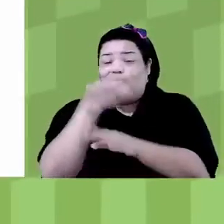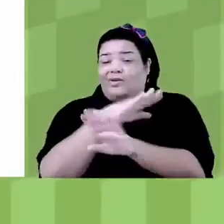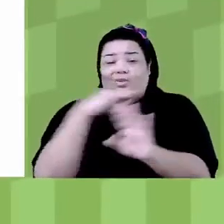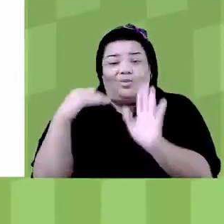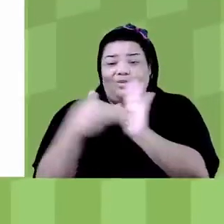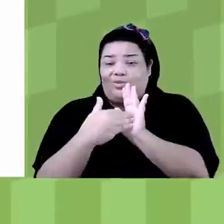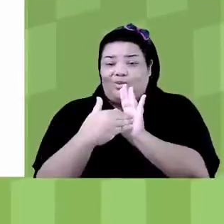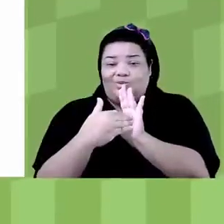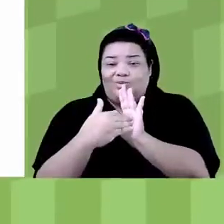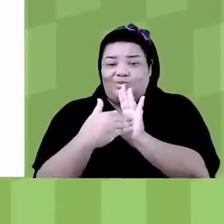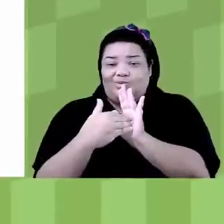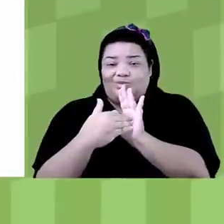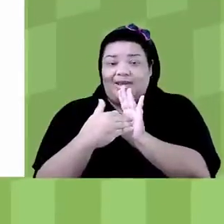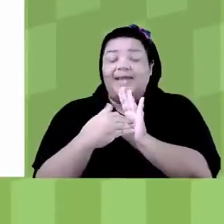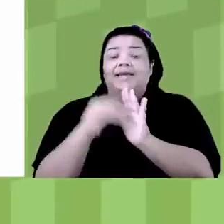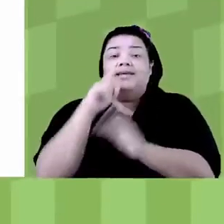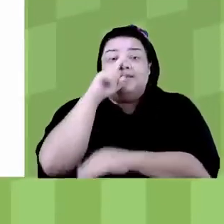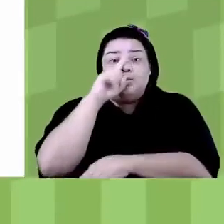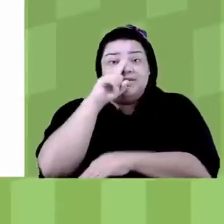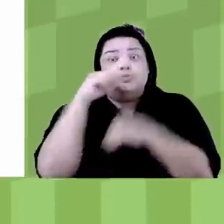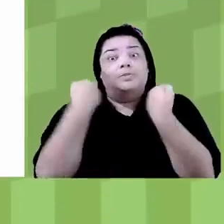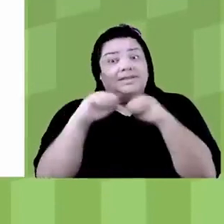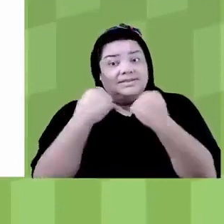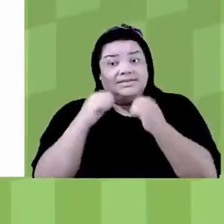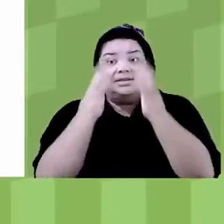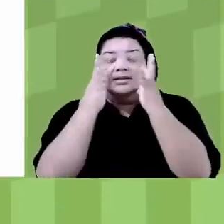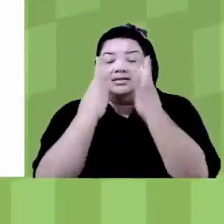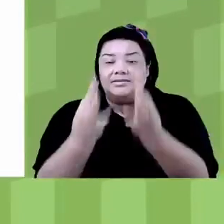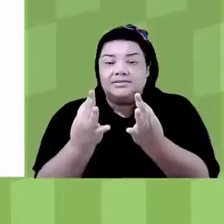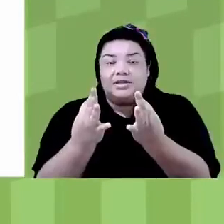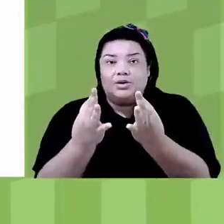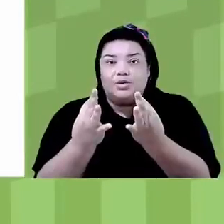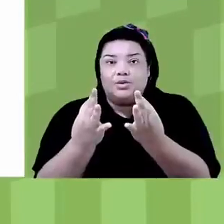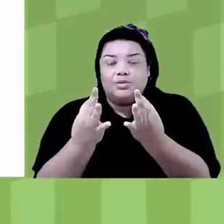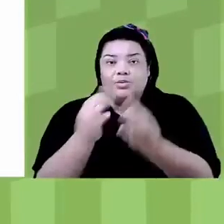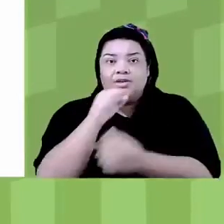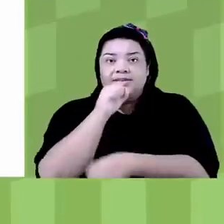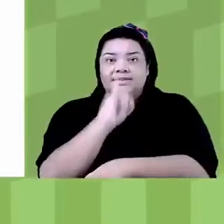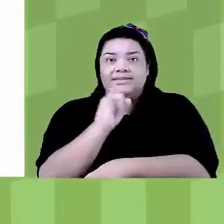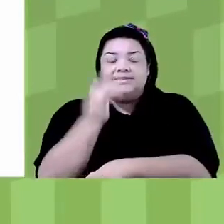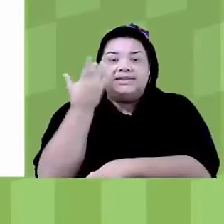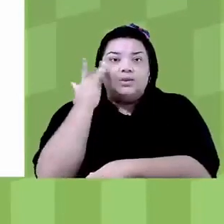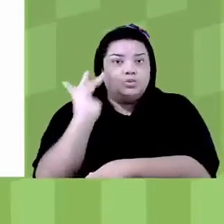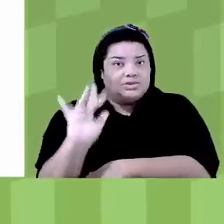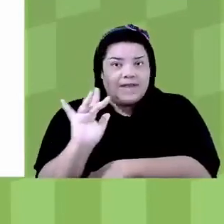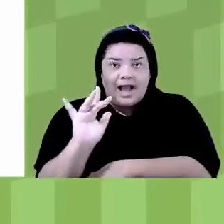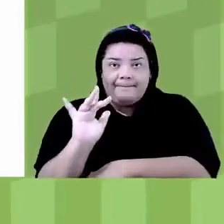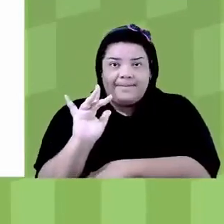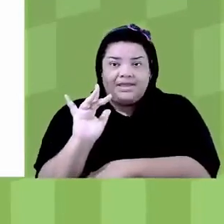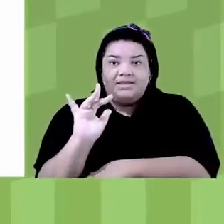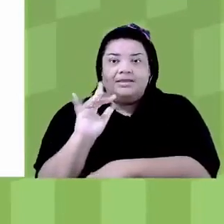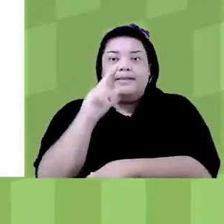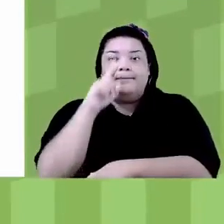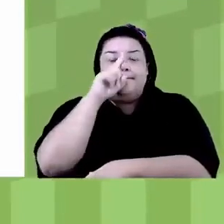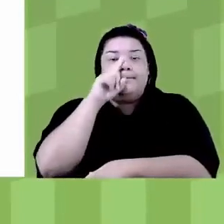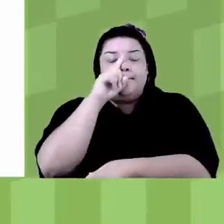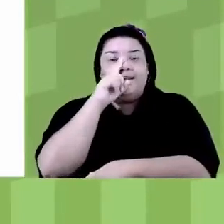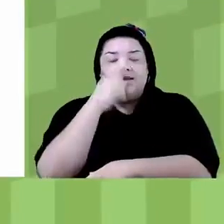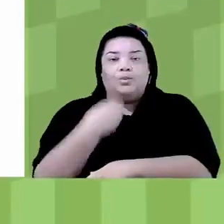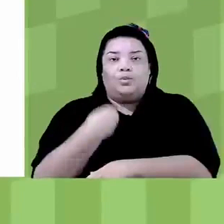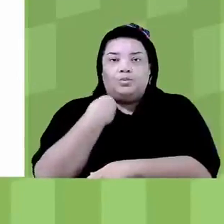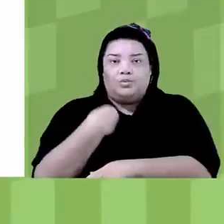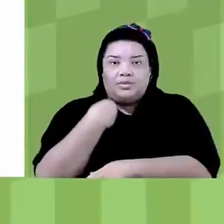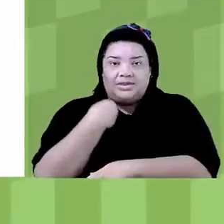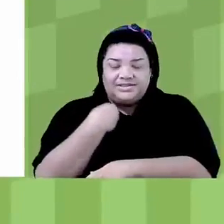um objeto social, tem que enxergar. E quem não reconhece a existência do perigo e é surpreendido por